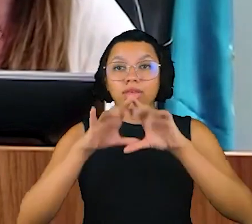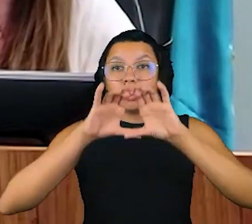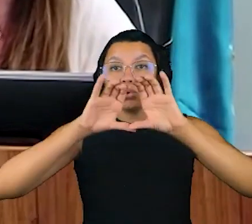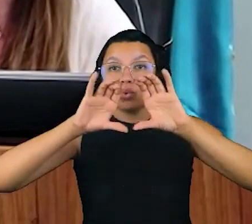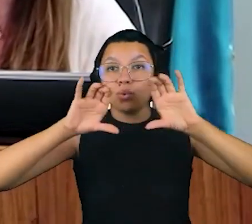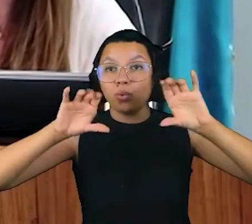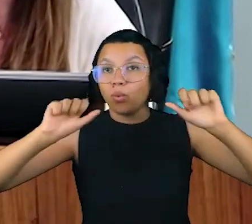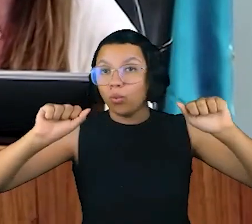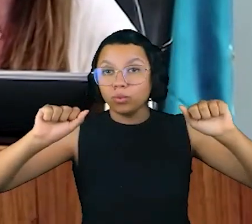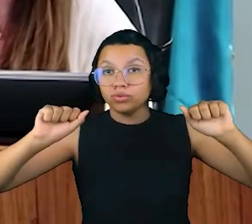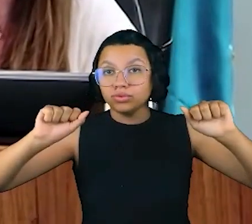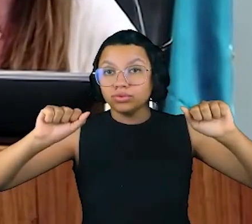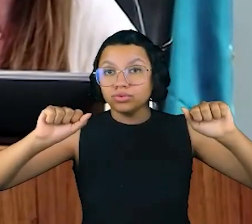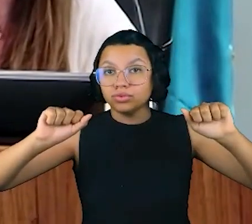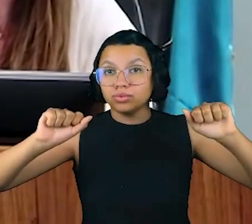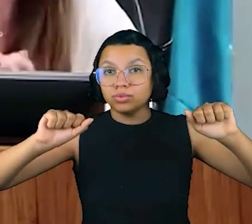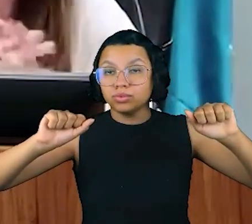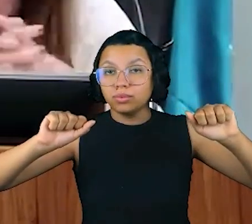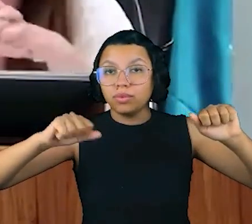as cortes